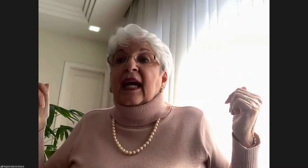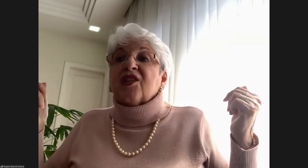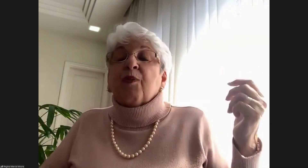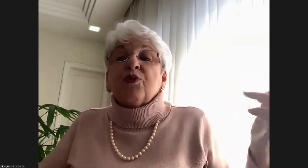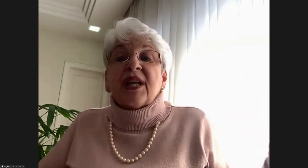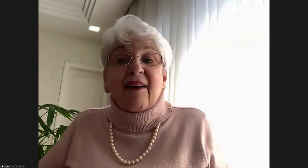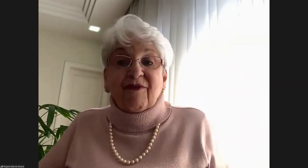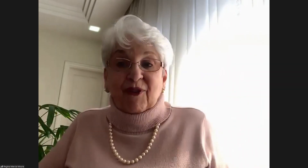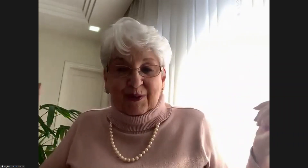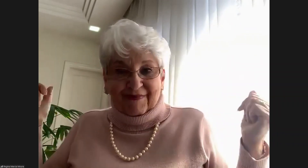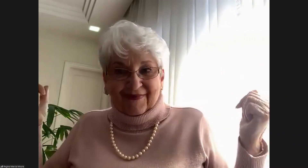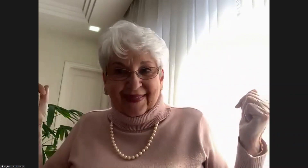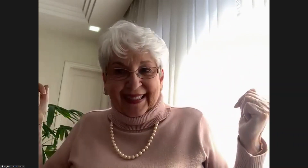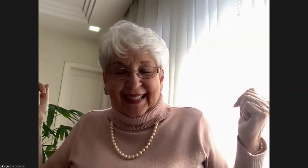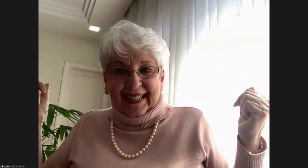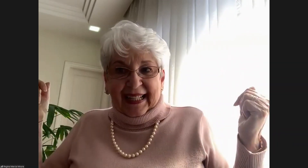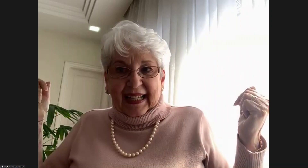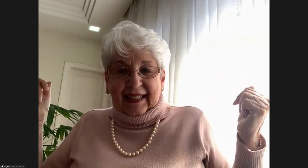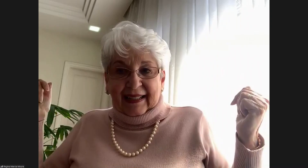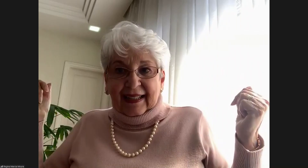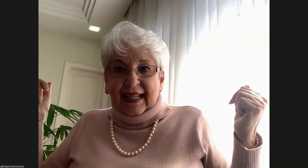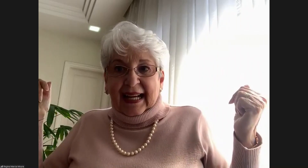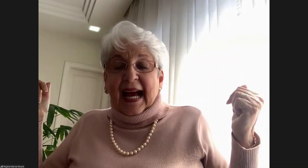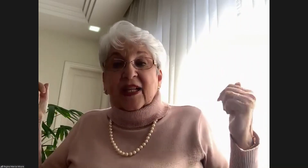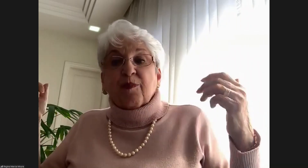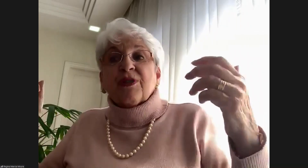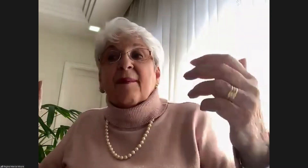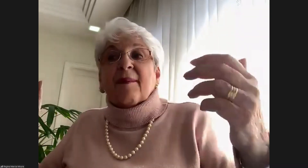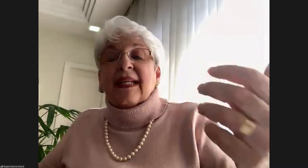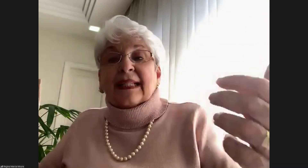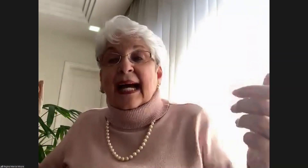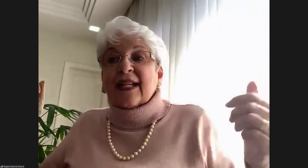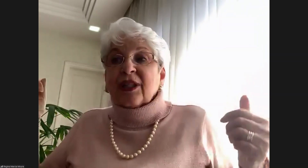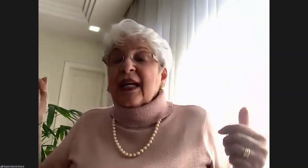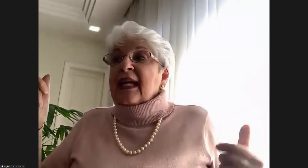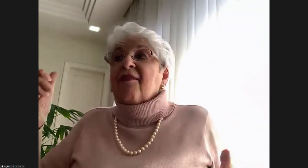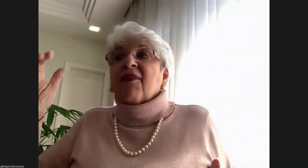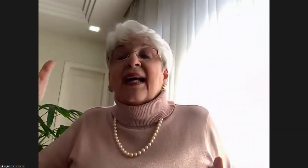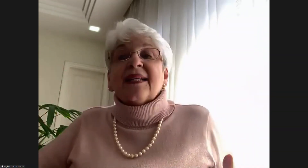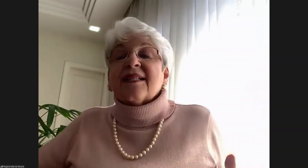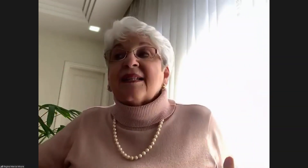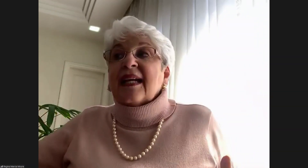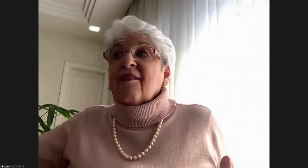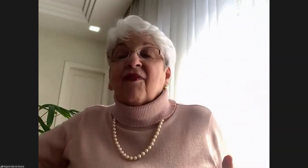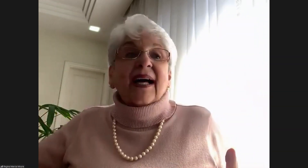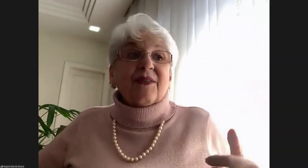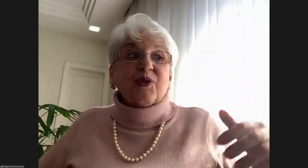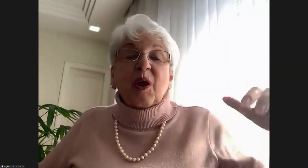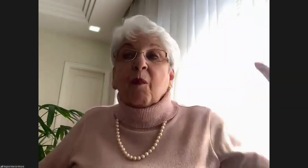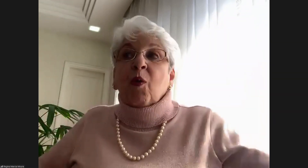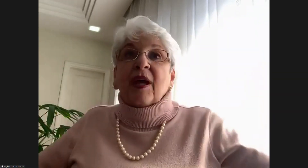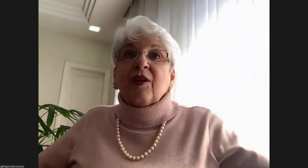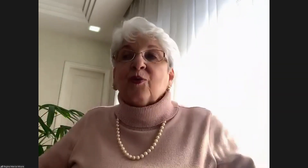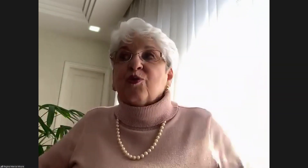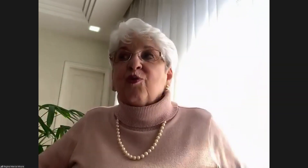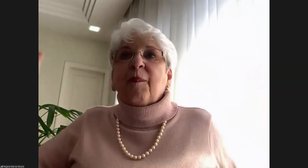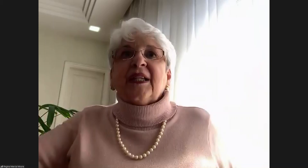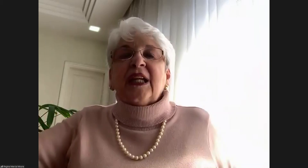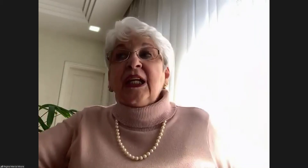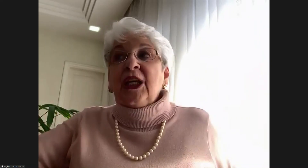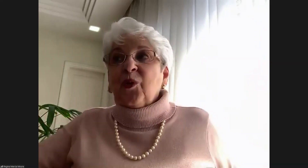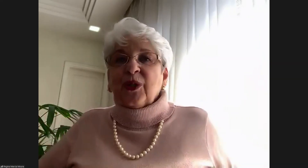e responsável, né? A responsabilidade em vários momentos